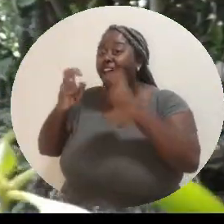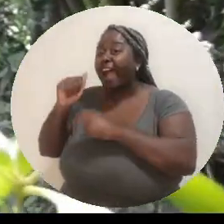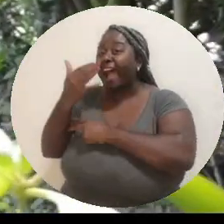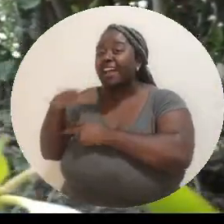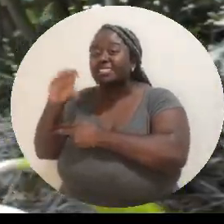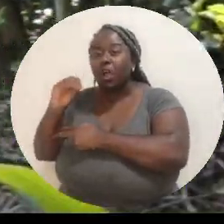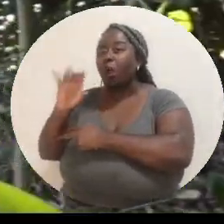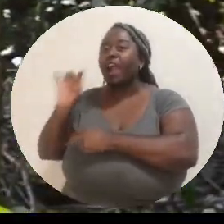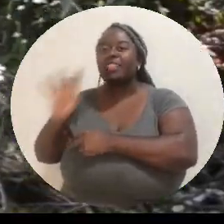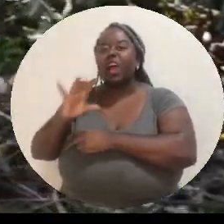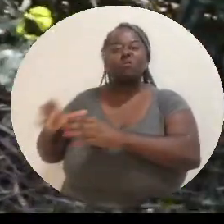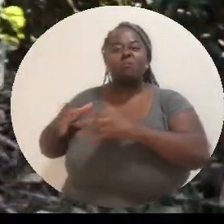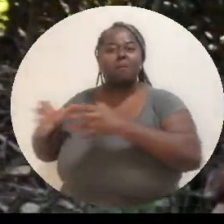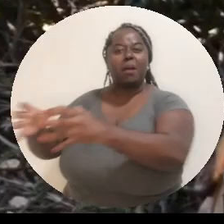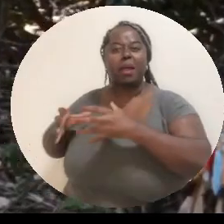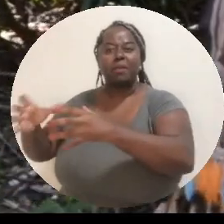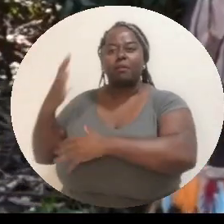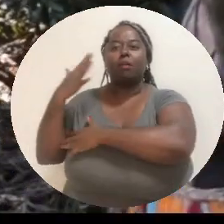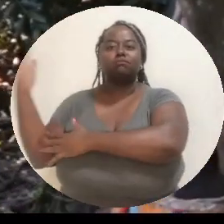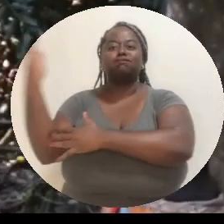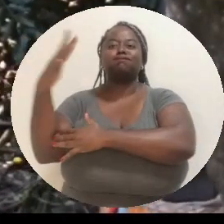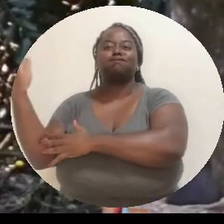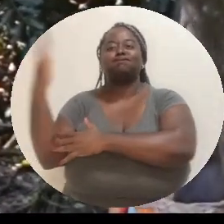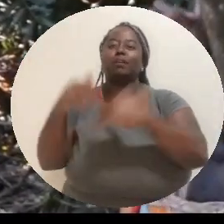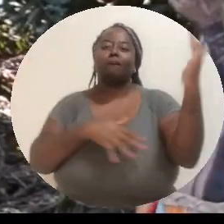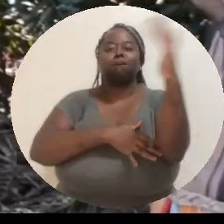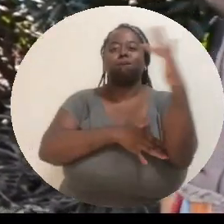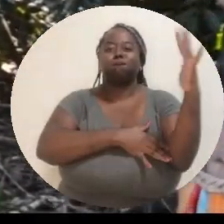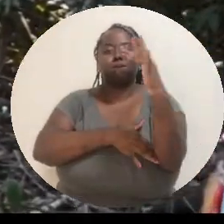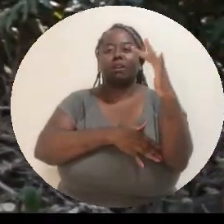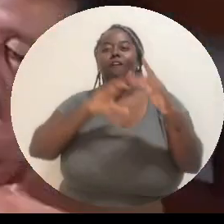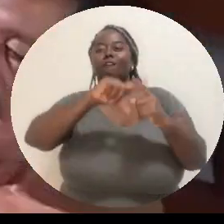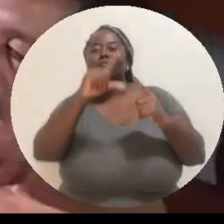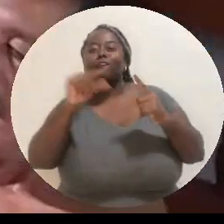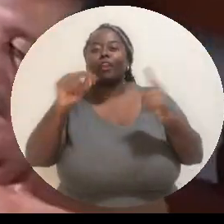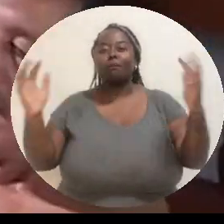Cada macaco do seu galho, ó, balançando e folha caindo, e foi dessa forma que foi feito.